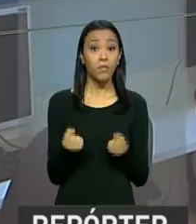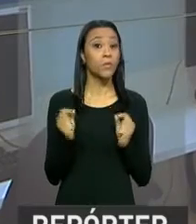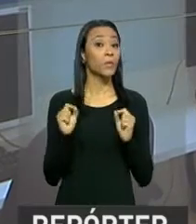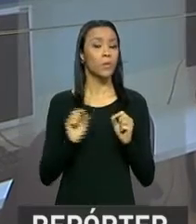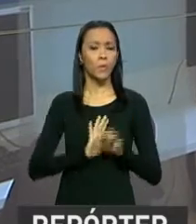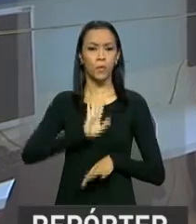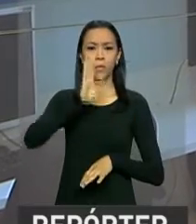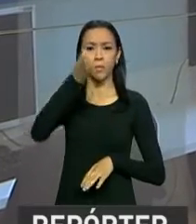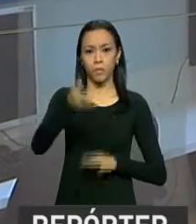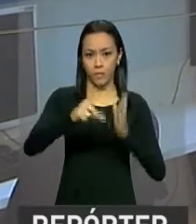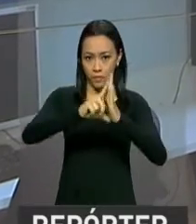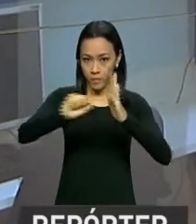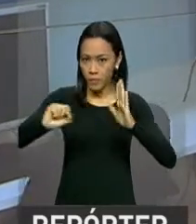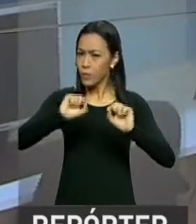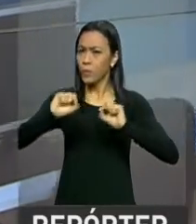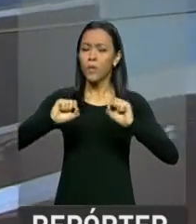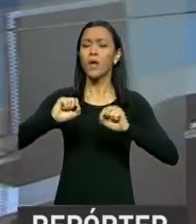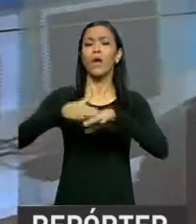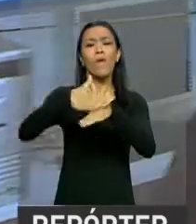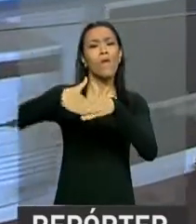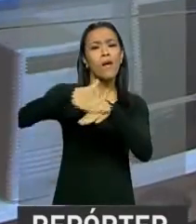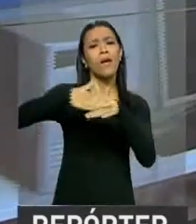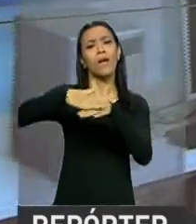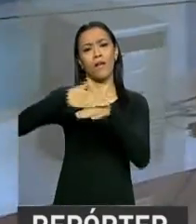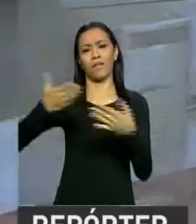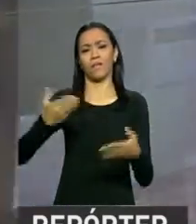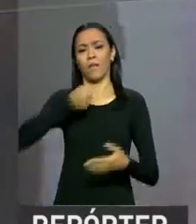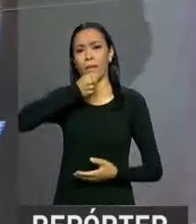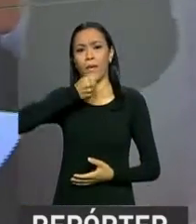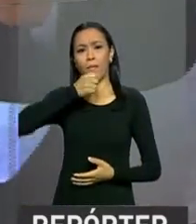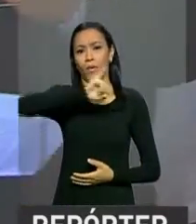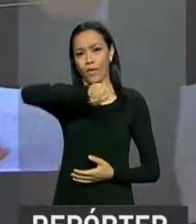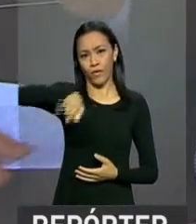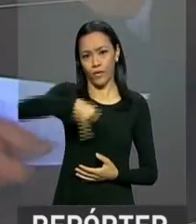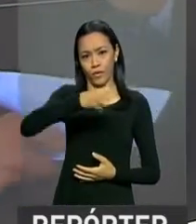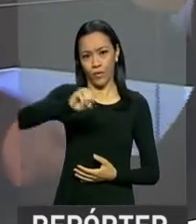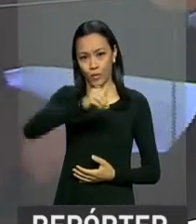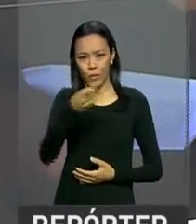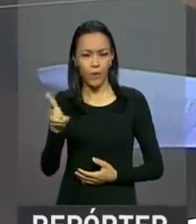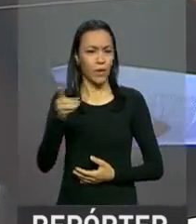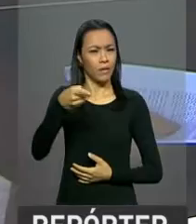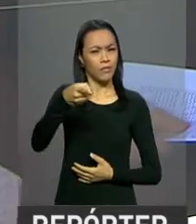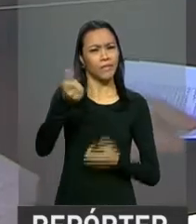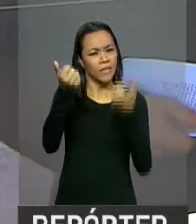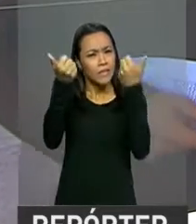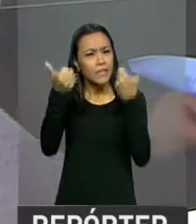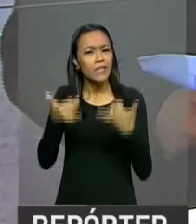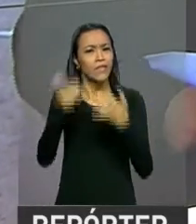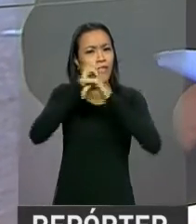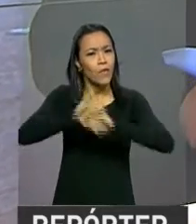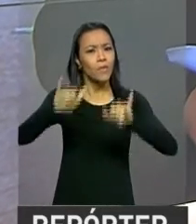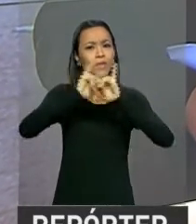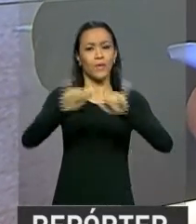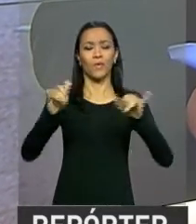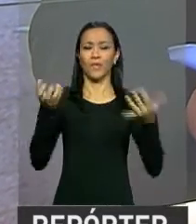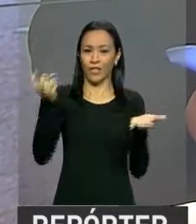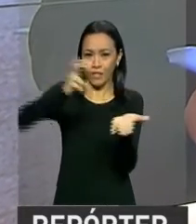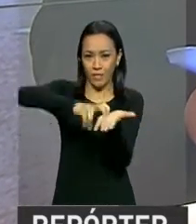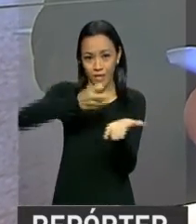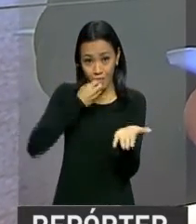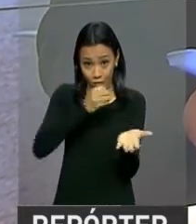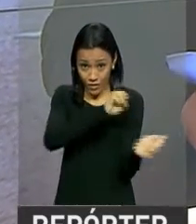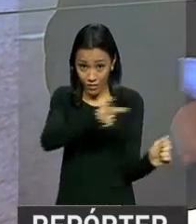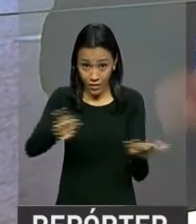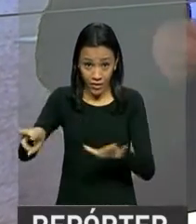ao Palácio do Planalto conversar com o repórter João Pedro Neto, que tem todas as informações desta manhã. João, bom dia, boa